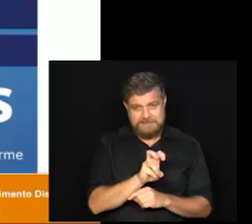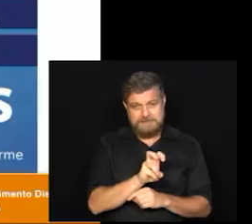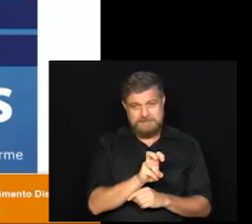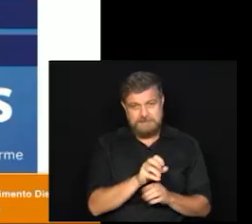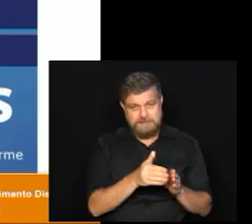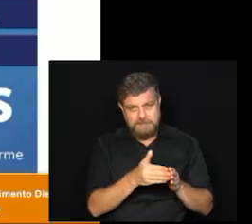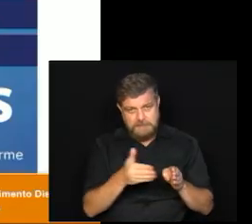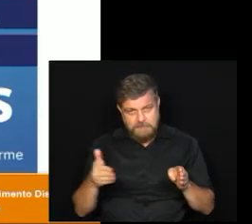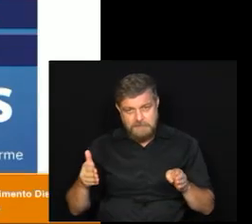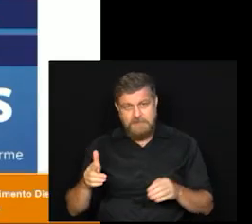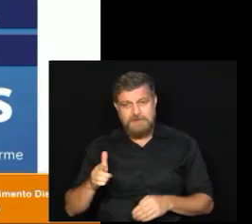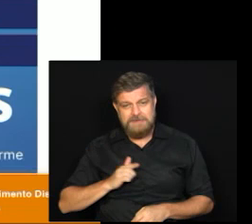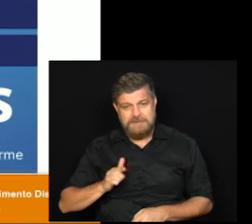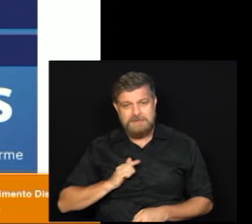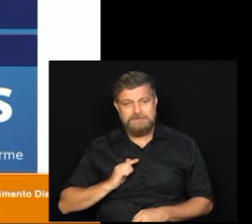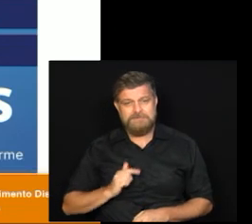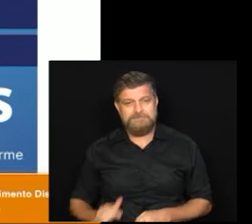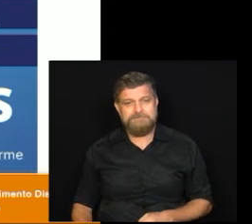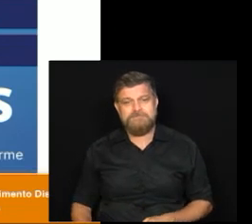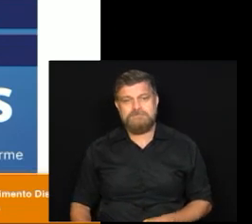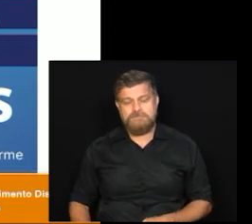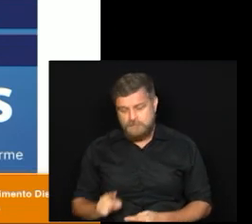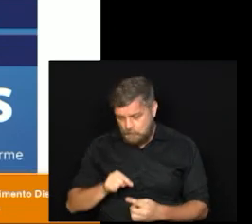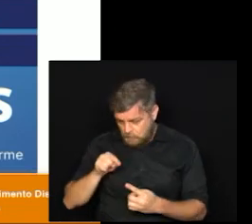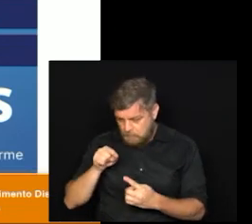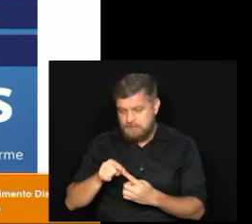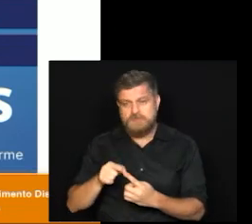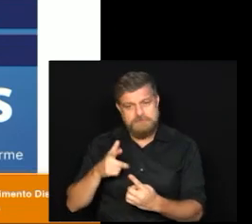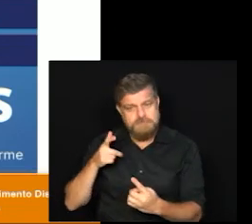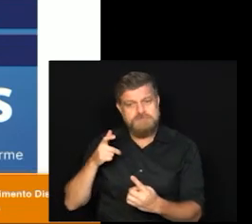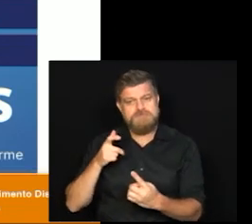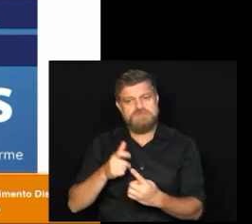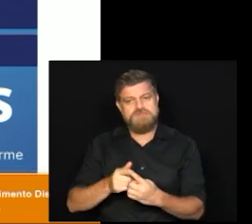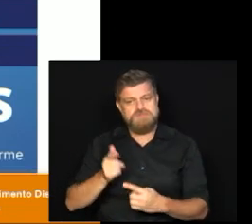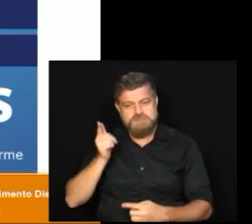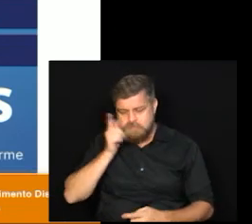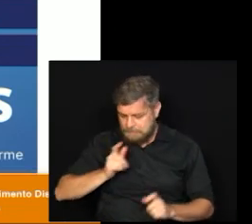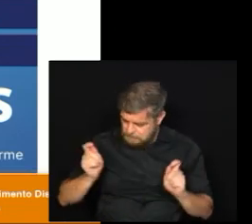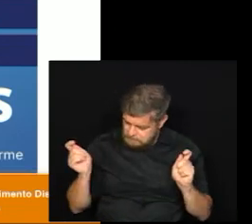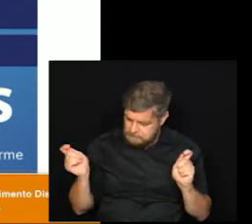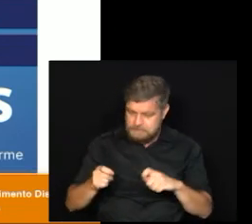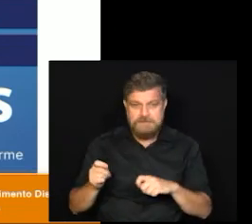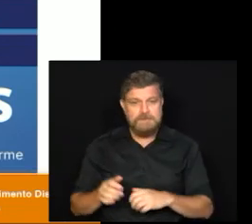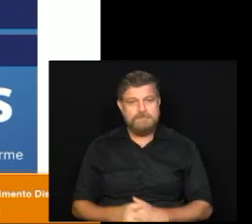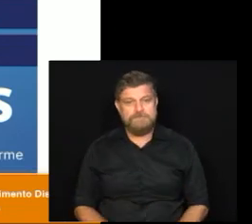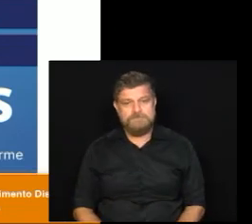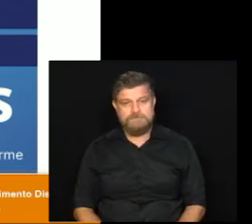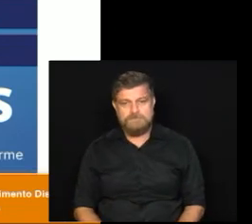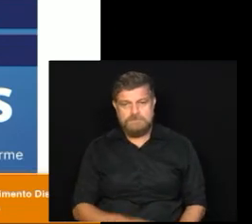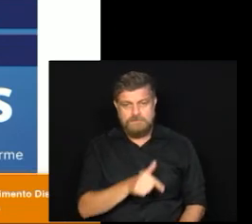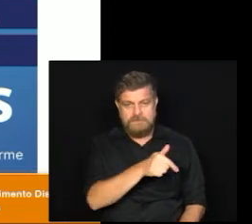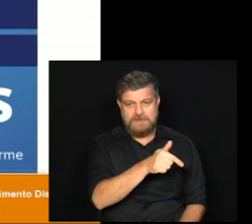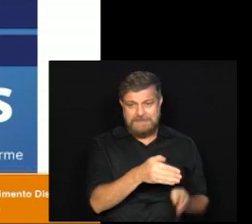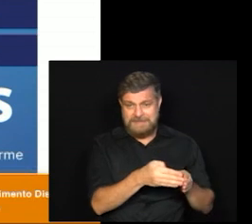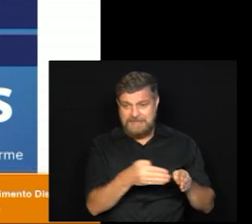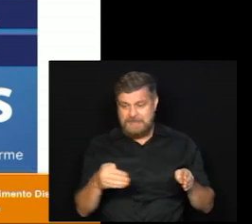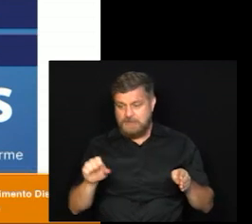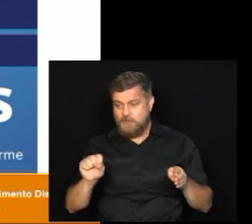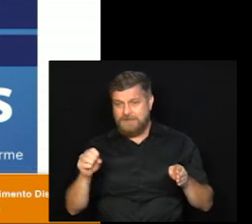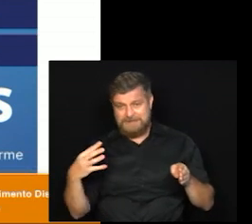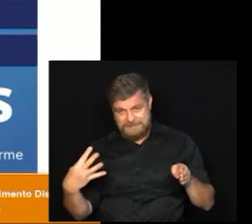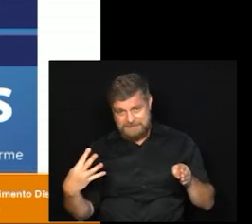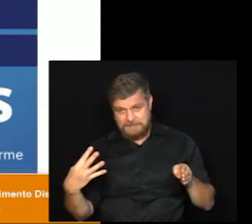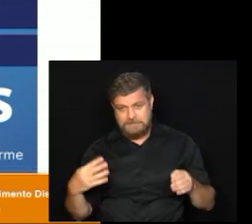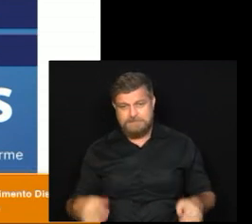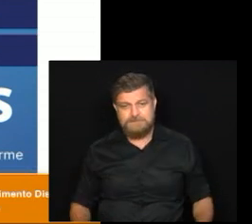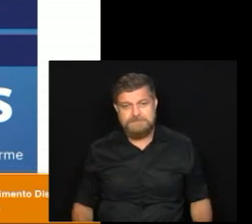que Campinas superou a meta de vacinação deste grupo. E aí a gente tem o agendamento aberto para o grupo